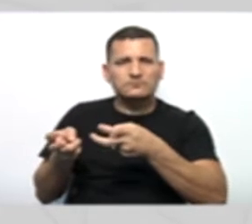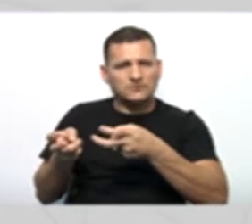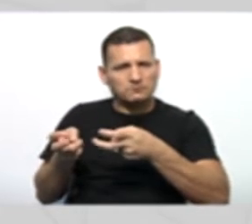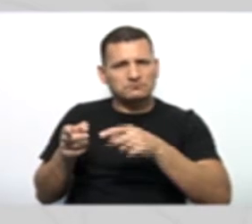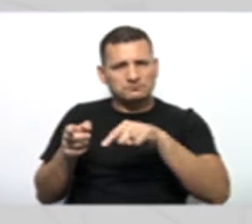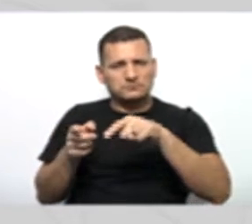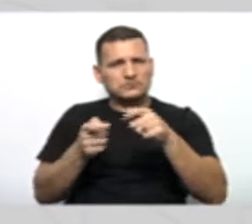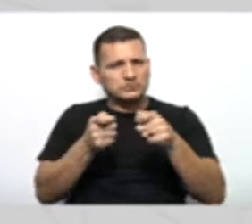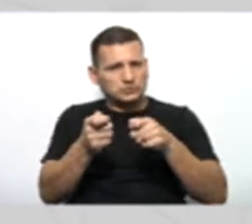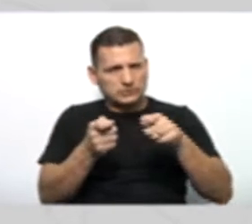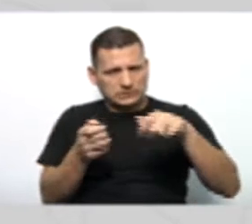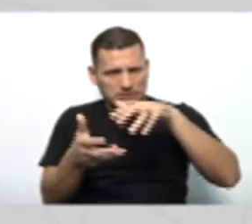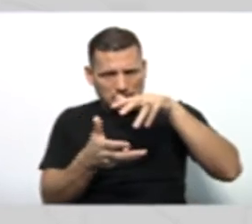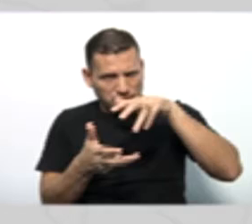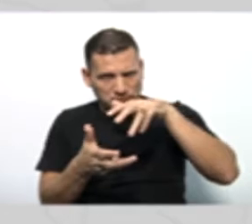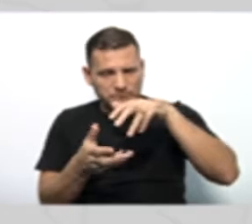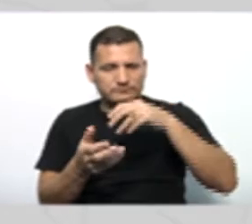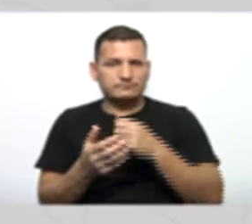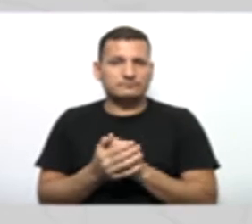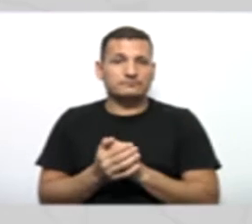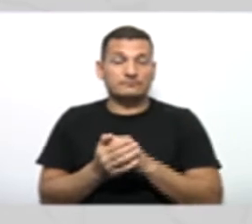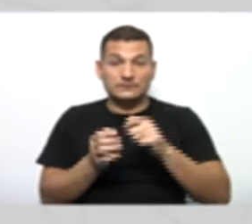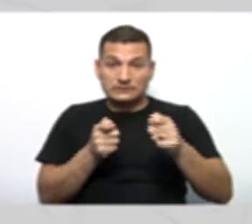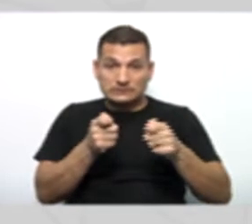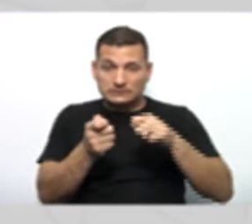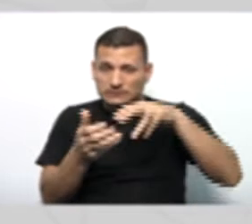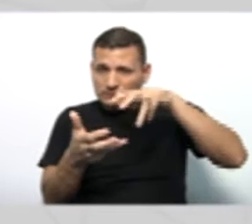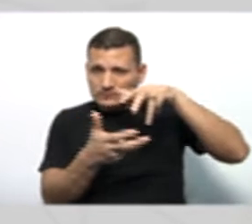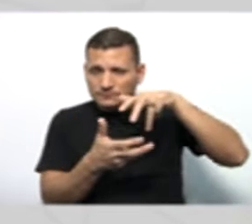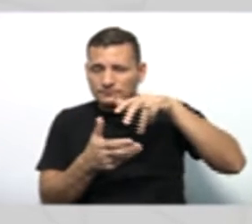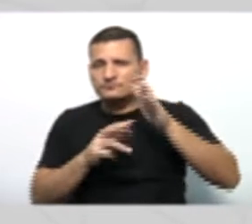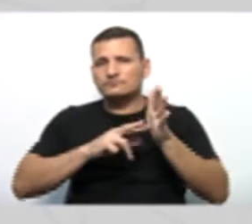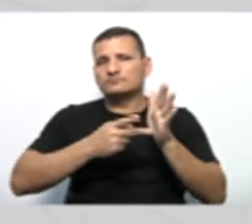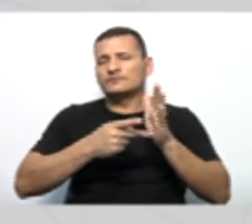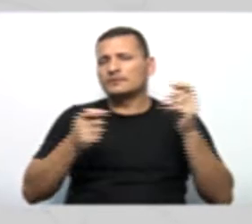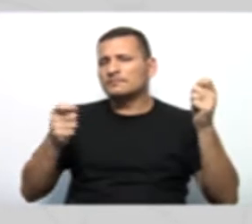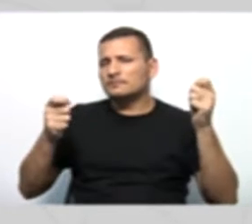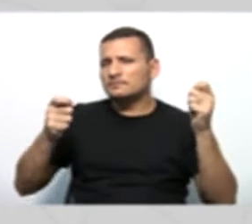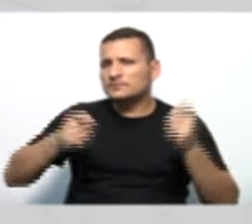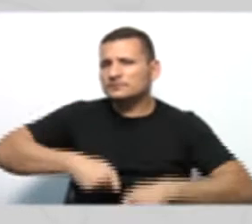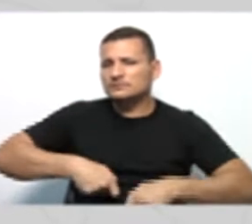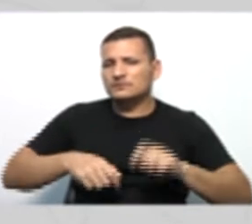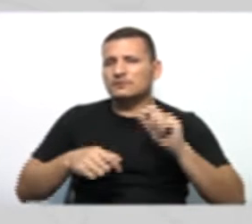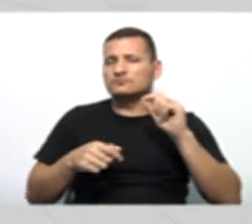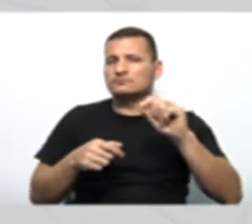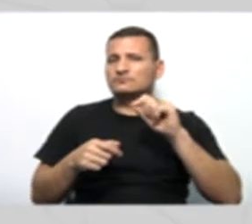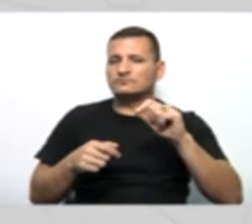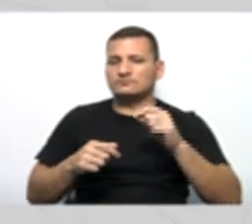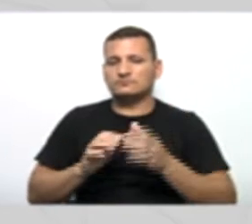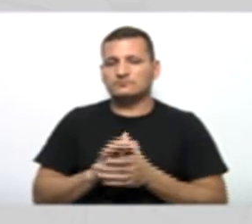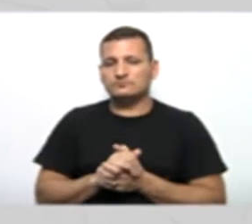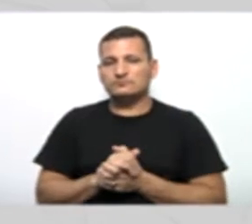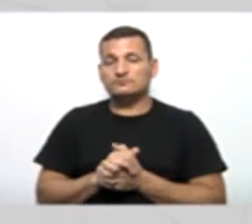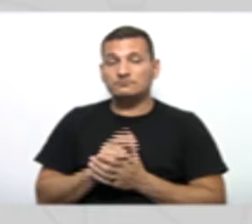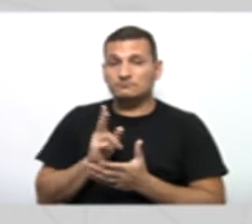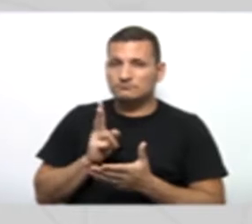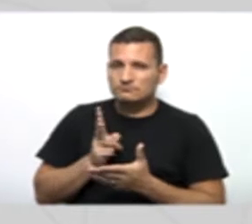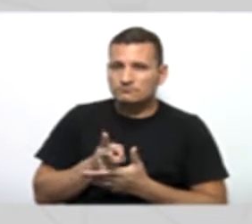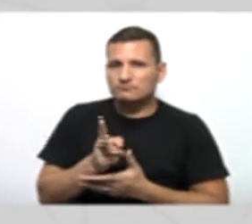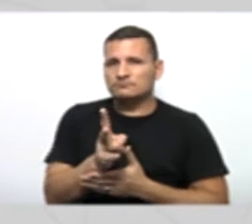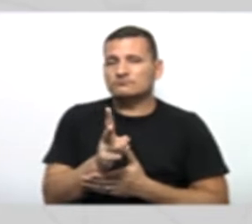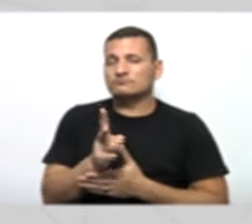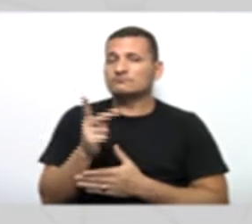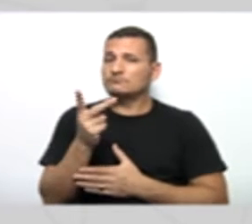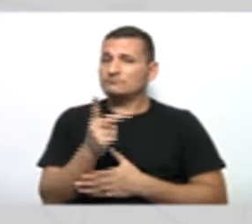Sustentabilidade significa possibilidade de uma organização garantir a perenidade e a continuidade de